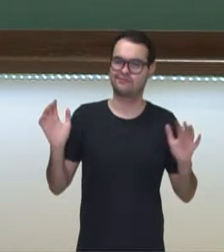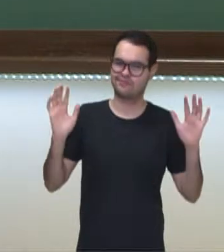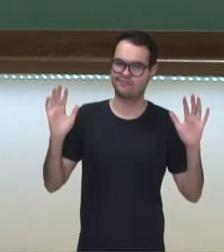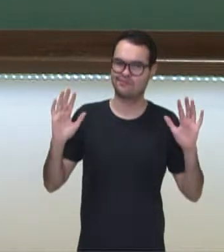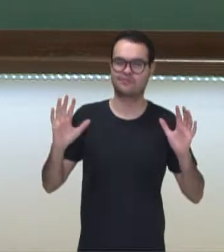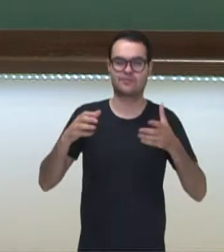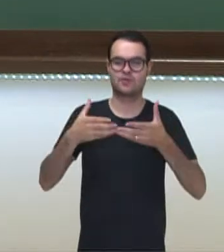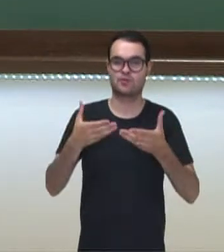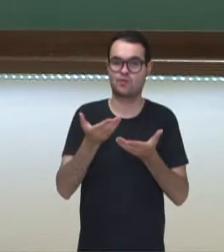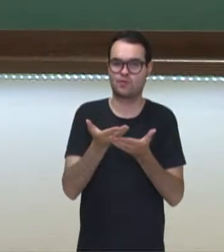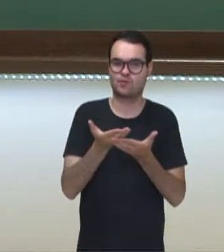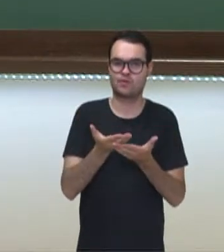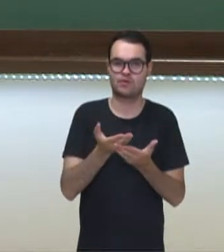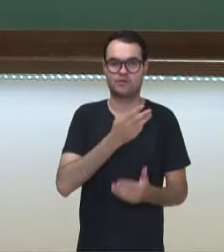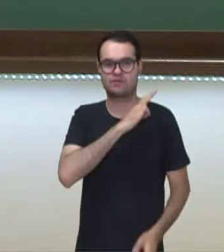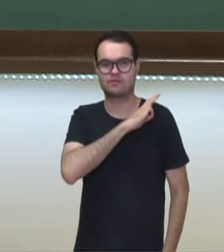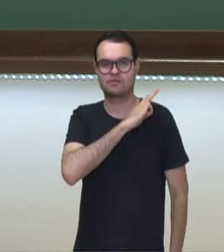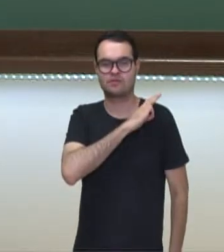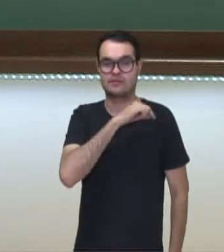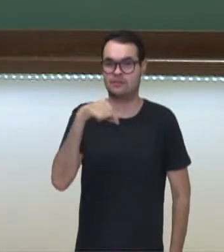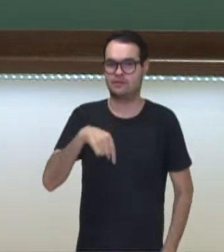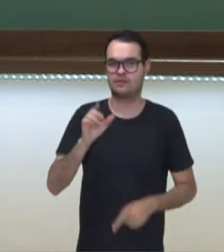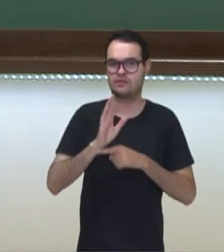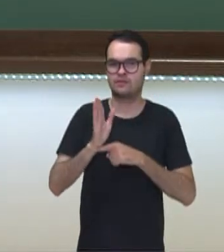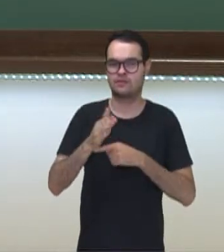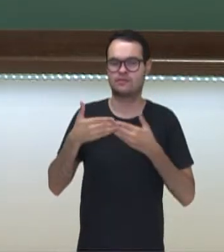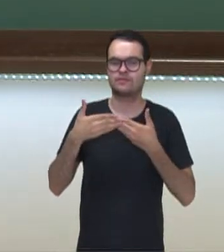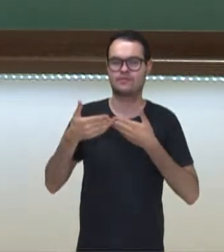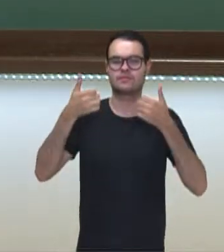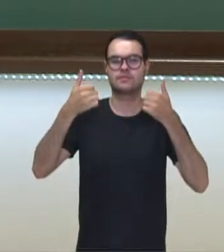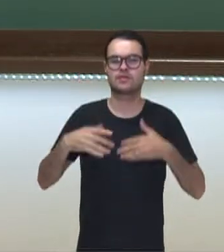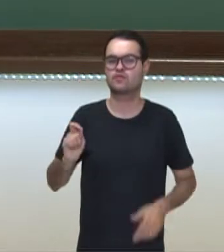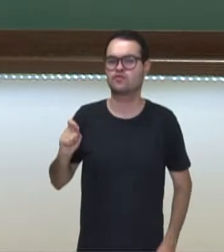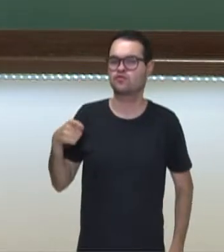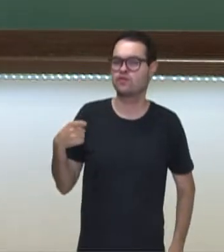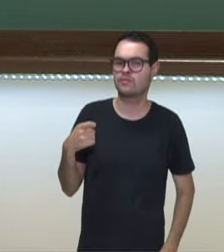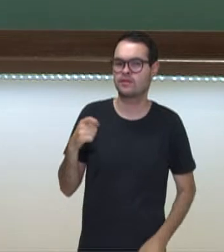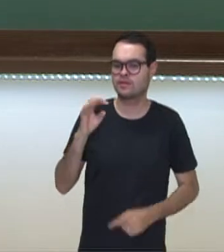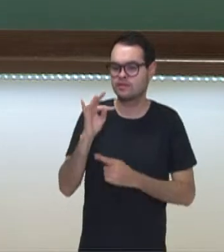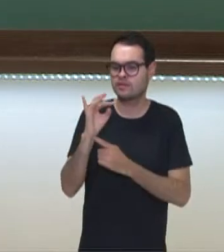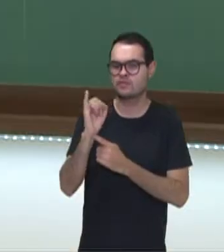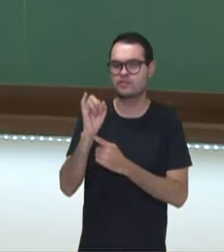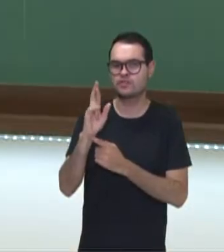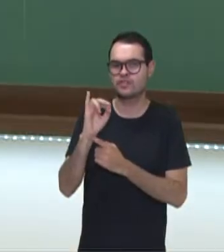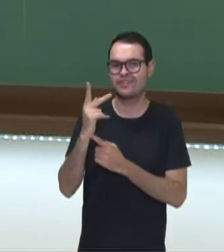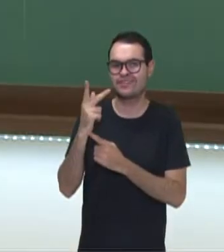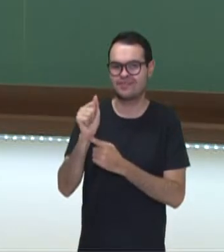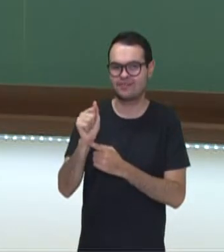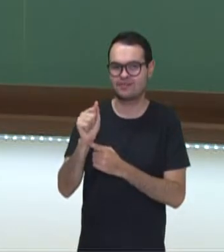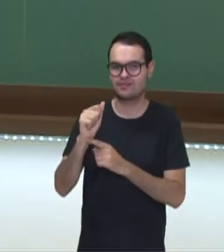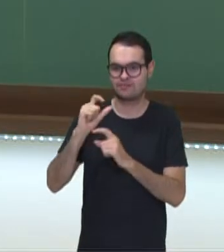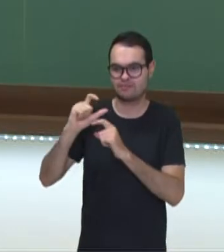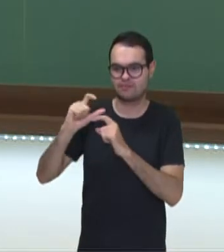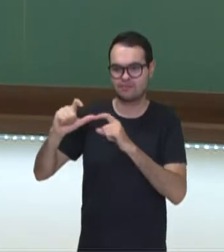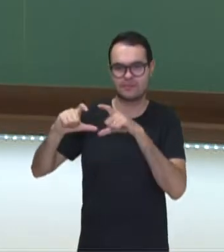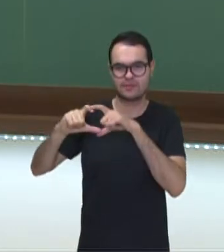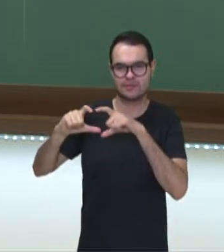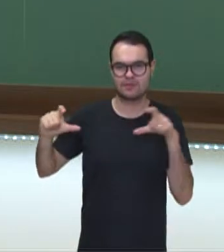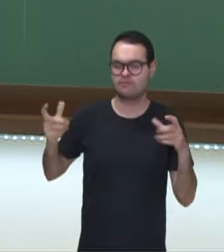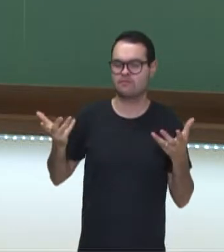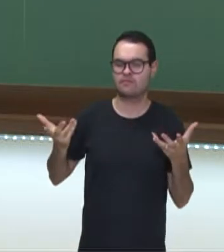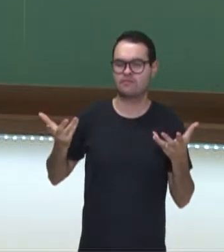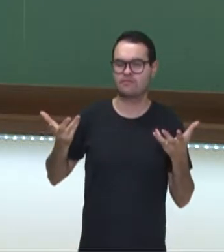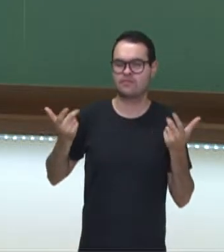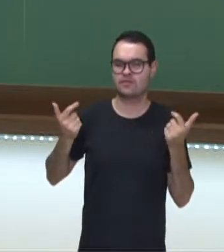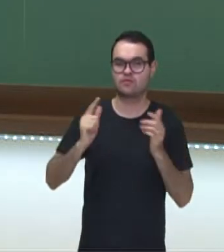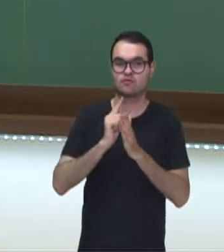Olá, estudantes da terceira série. Neste vídeo vamos falar sobre tirinha, esse gênero do discurso espetacular